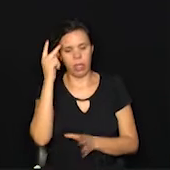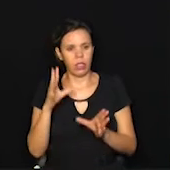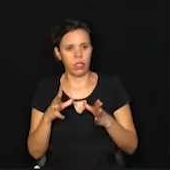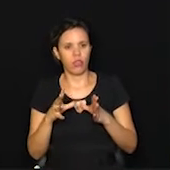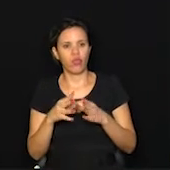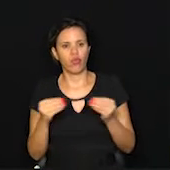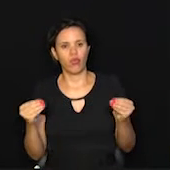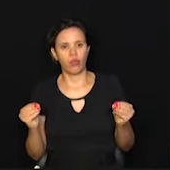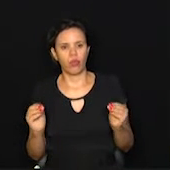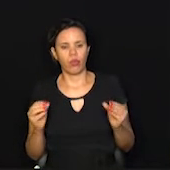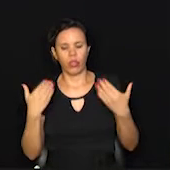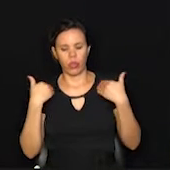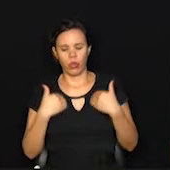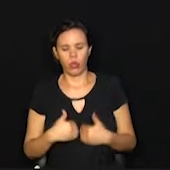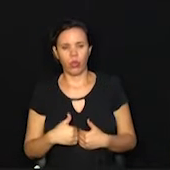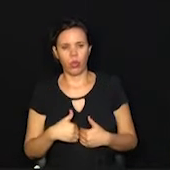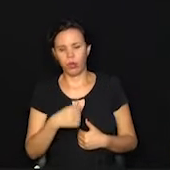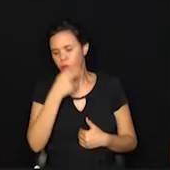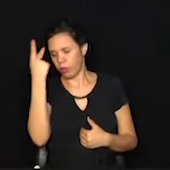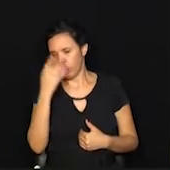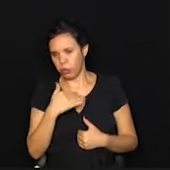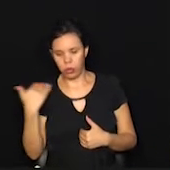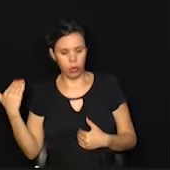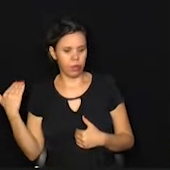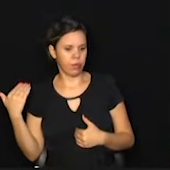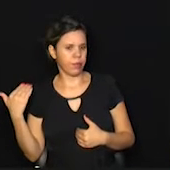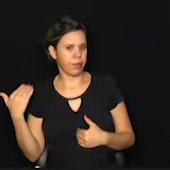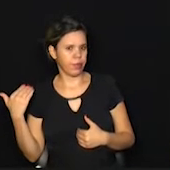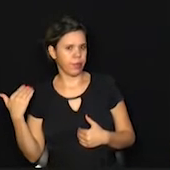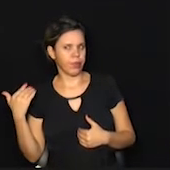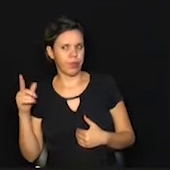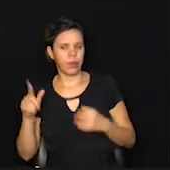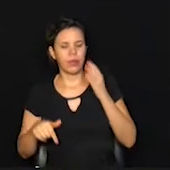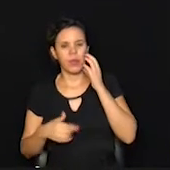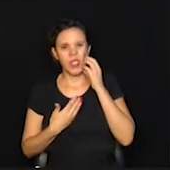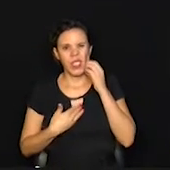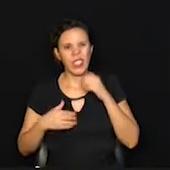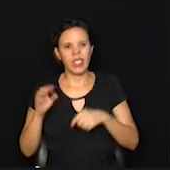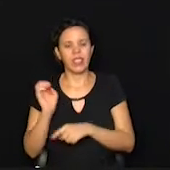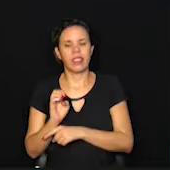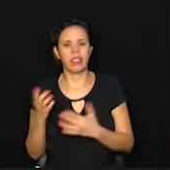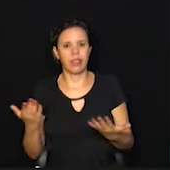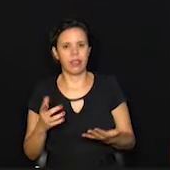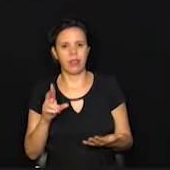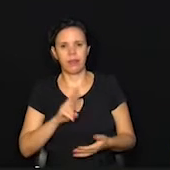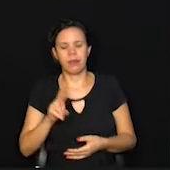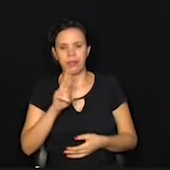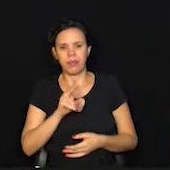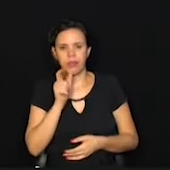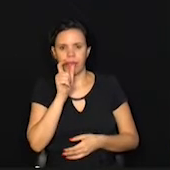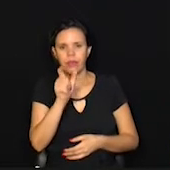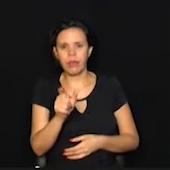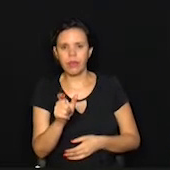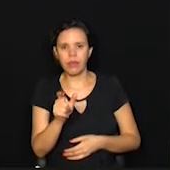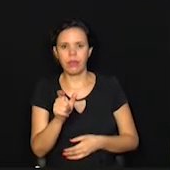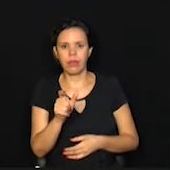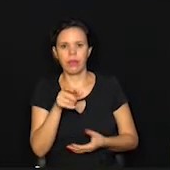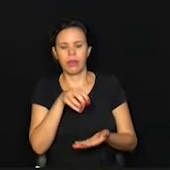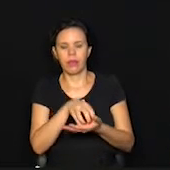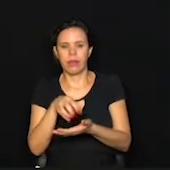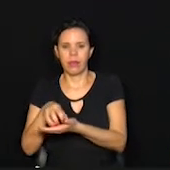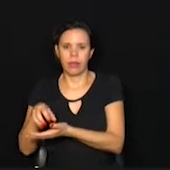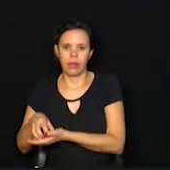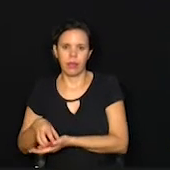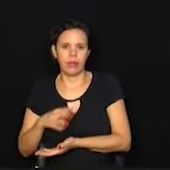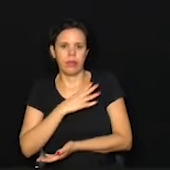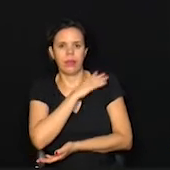com corpos era uma política de estado hoje em dia tem muita gente que usa a expressão nos porões da